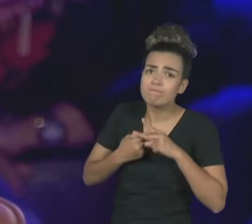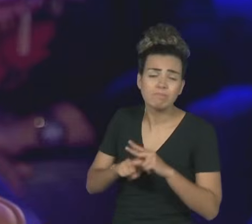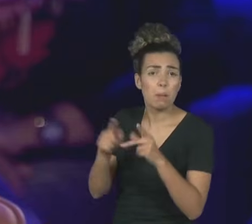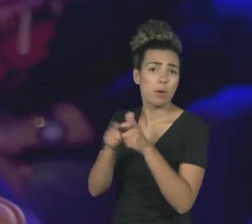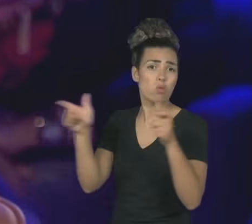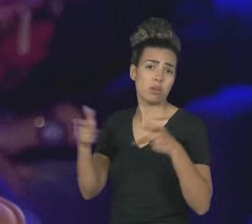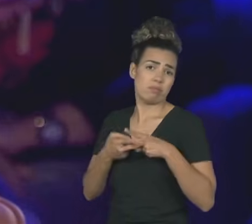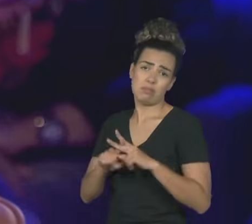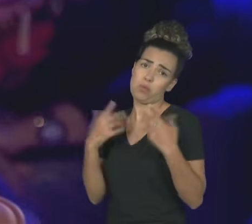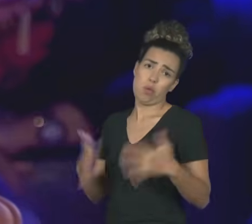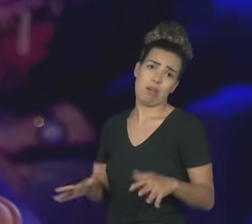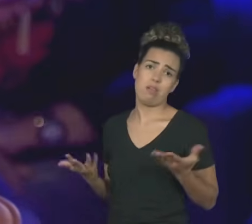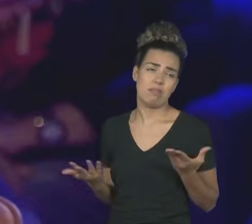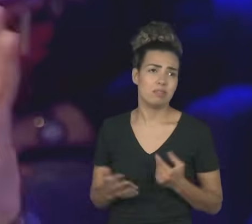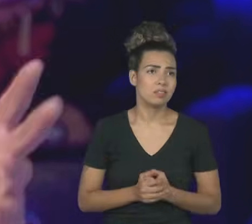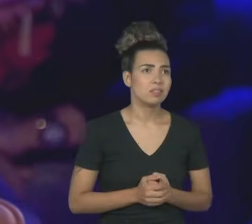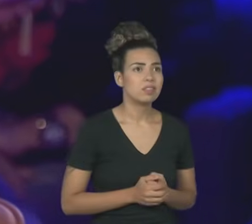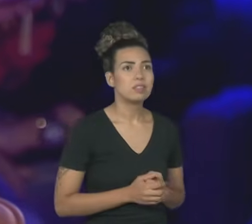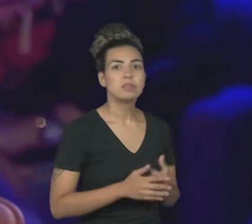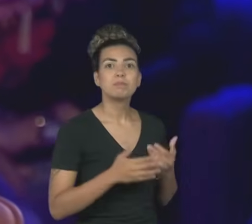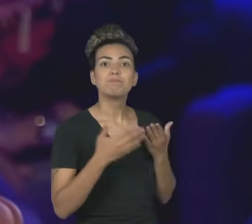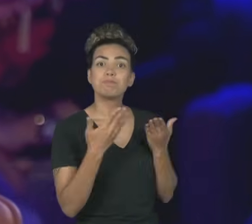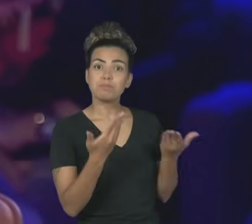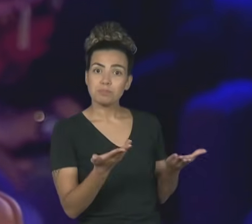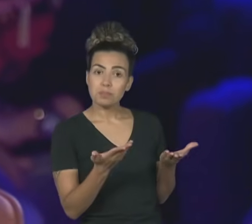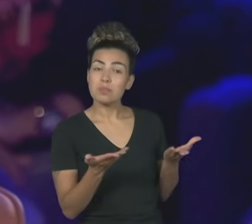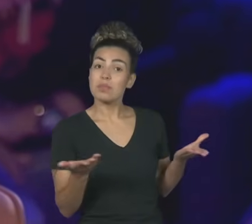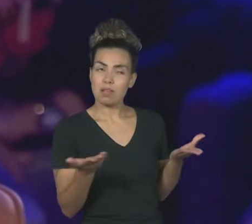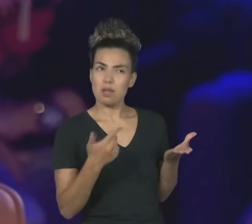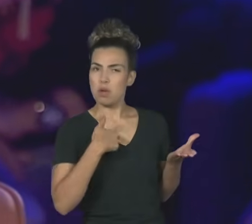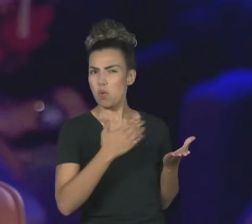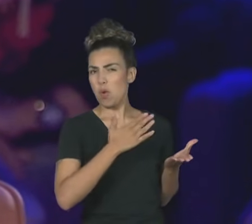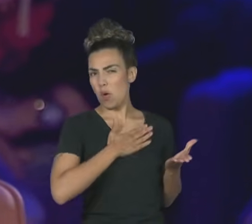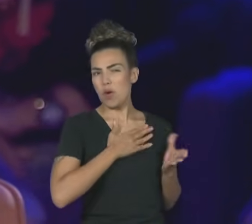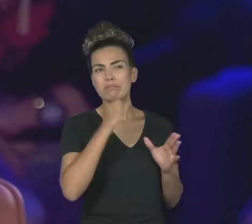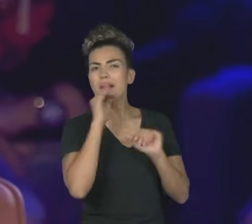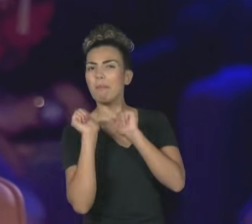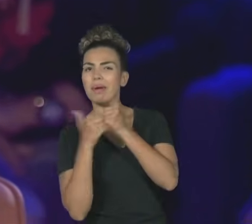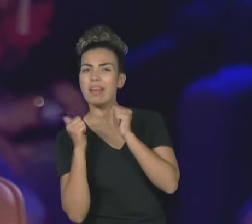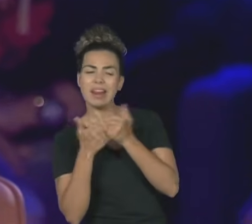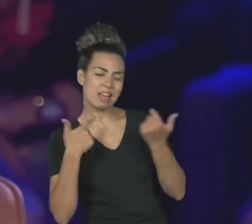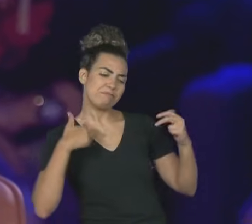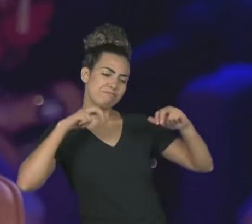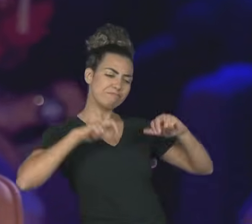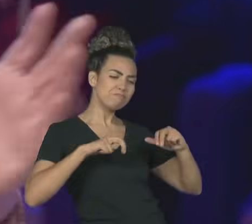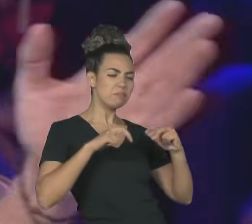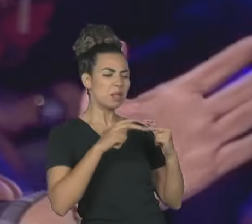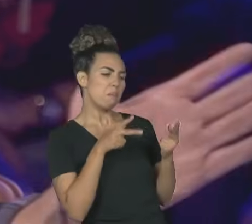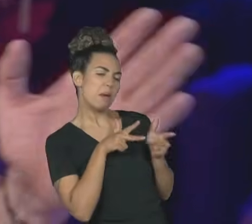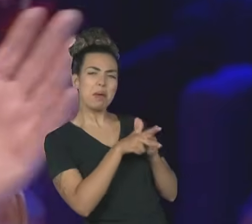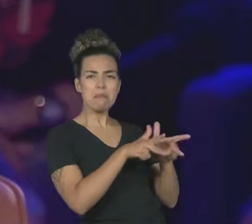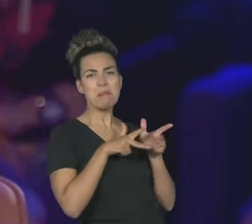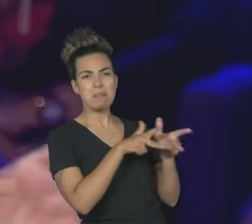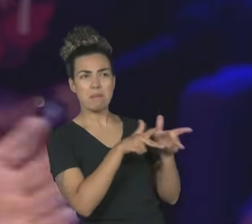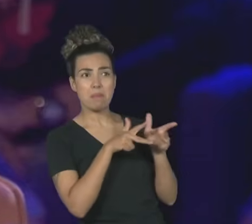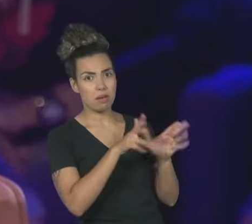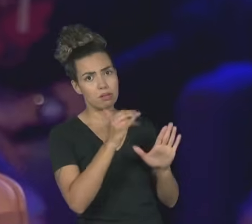agora tem umas coisas... Eu adoro conversas, né, de padaria, assim. Eu não sou fofoqueiro, mas eu fico prestando